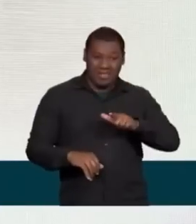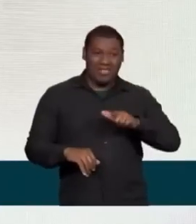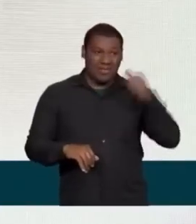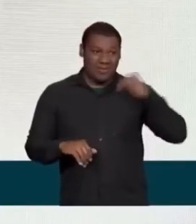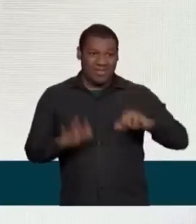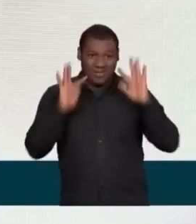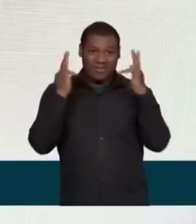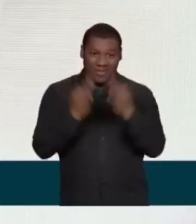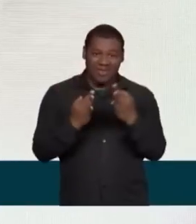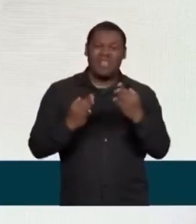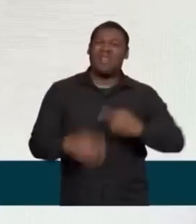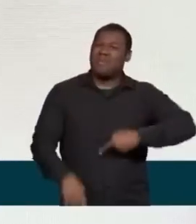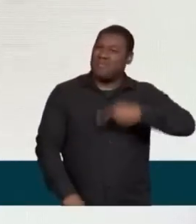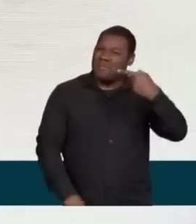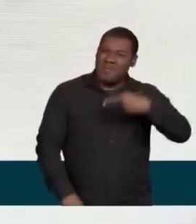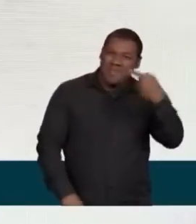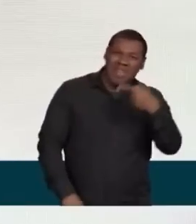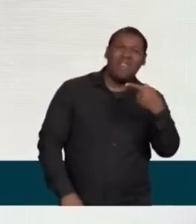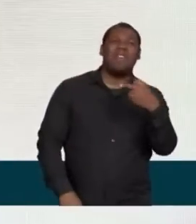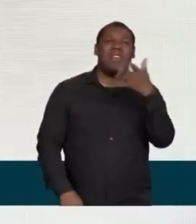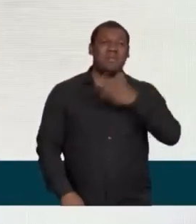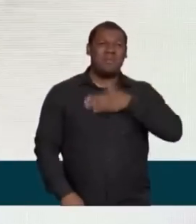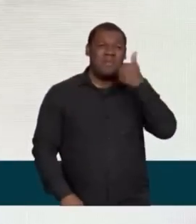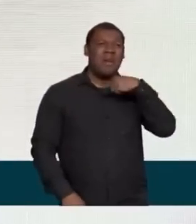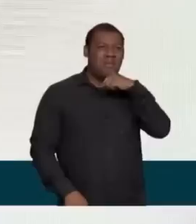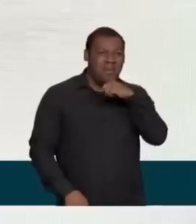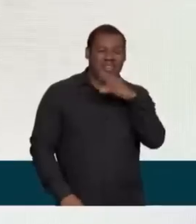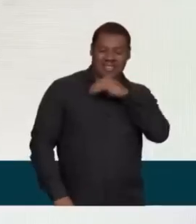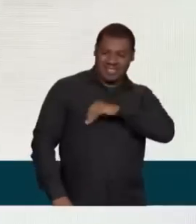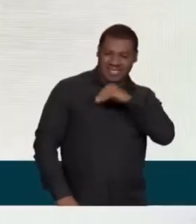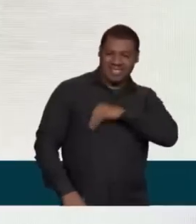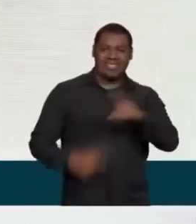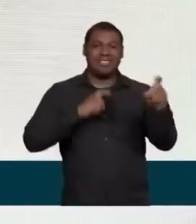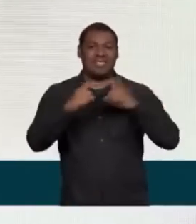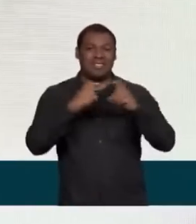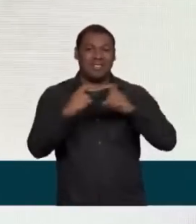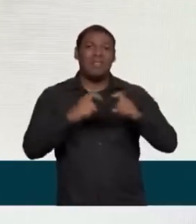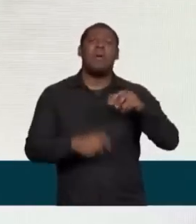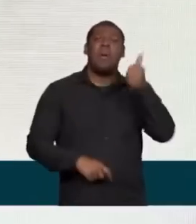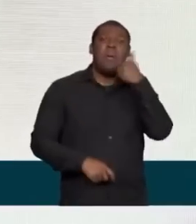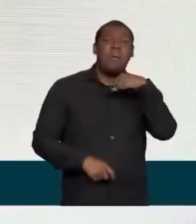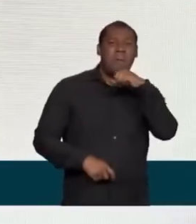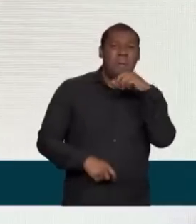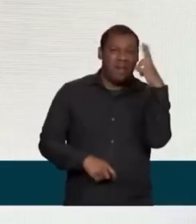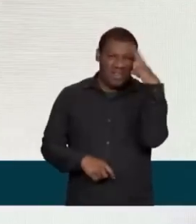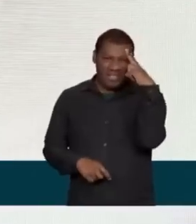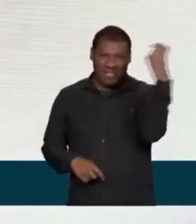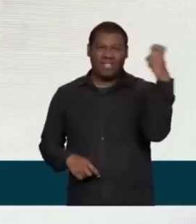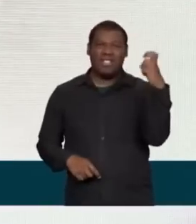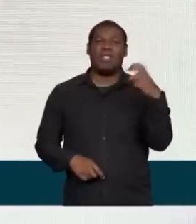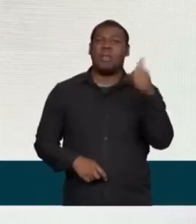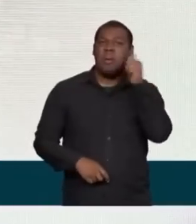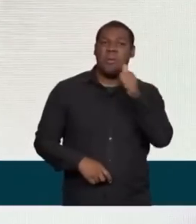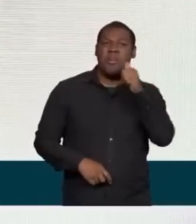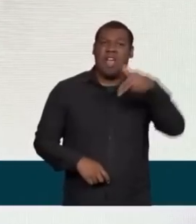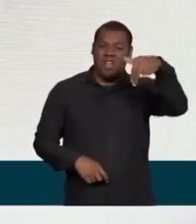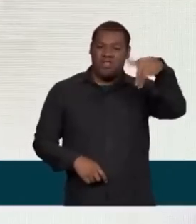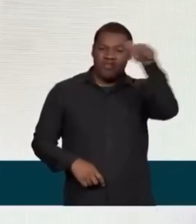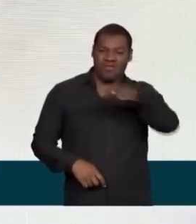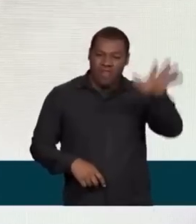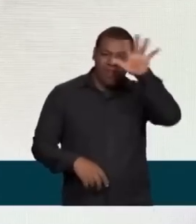mãe conquistou o direito de administrar uma renda. E com toda a sabedoria de uma mulher nordestina e